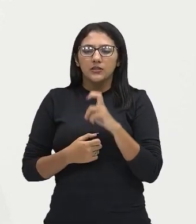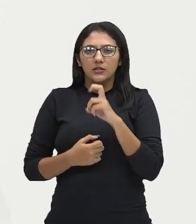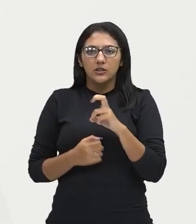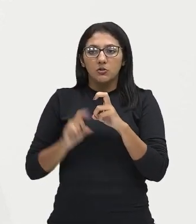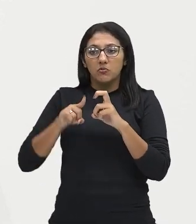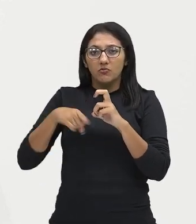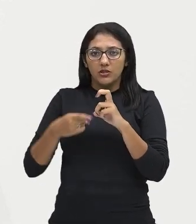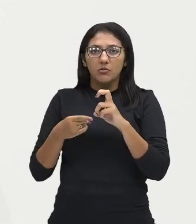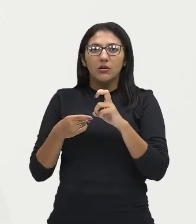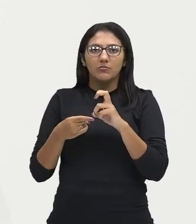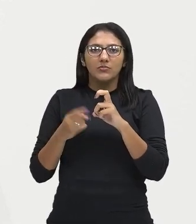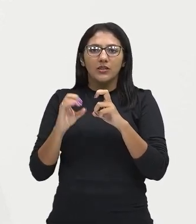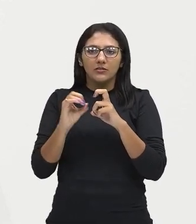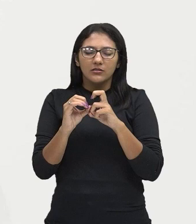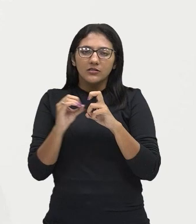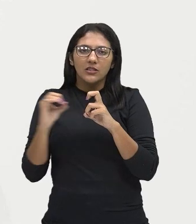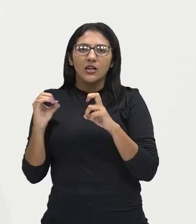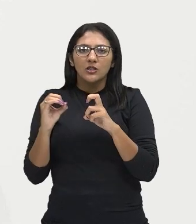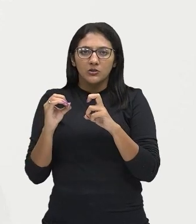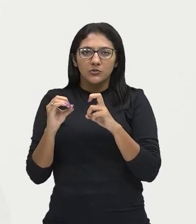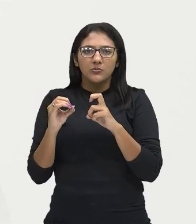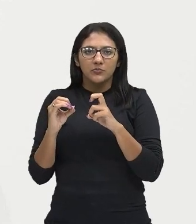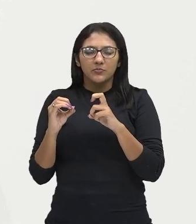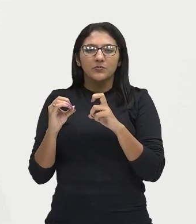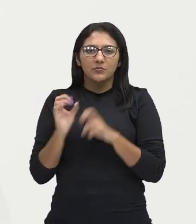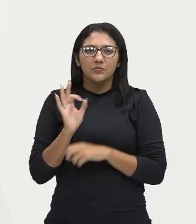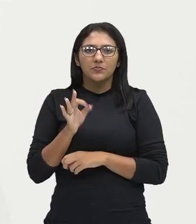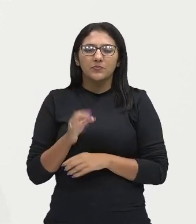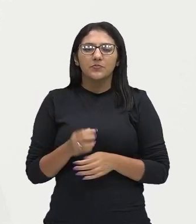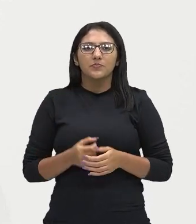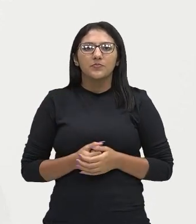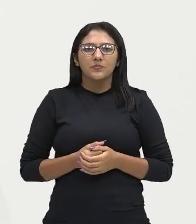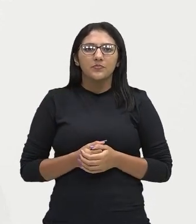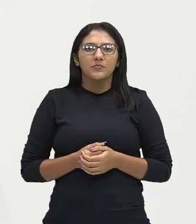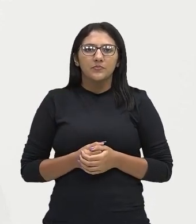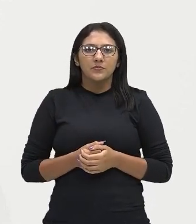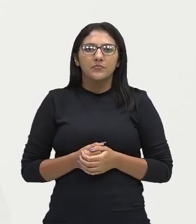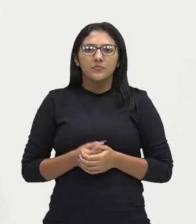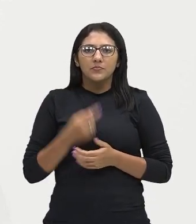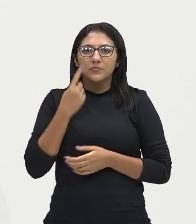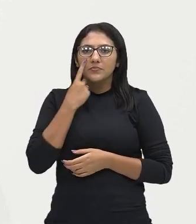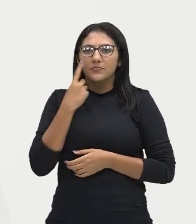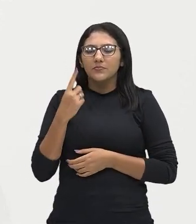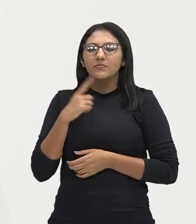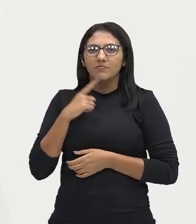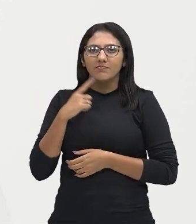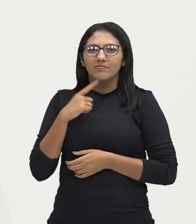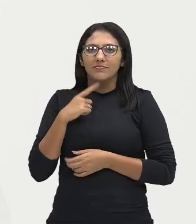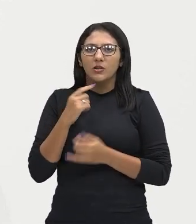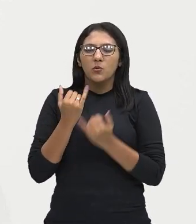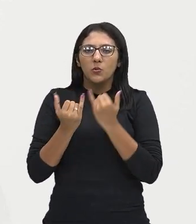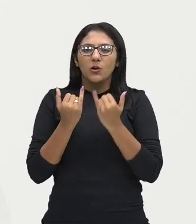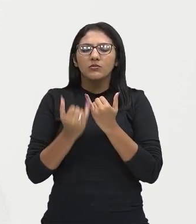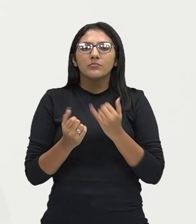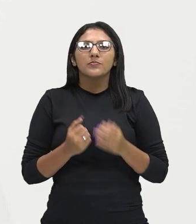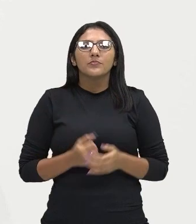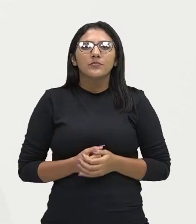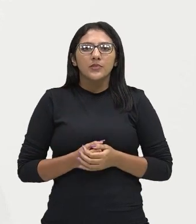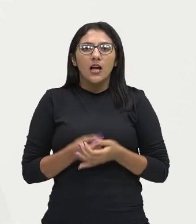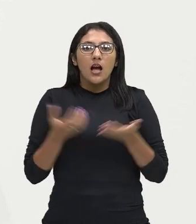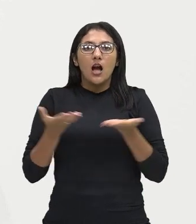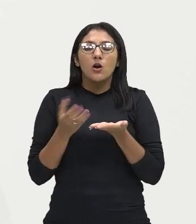ter 2, então a gente acrescenta 2 casas, beleza? É o que nós temos aqui, ó. Feito isso, ó,